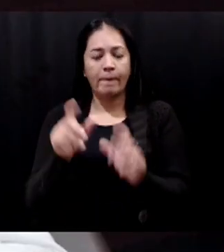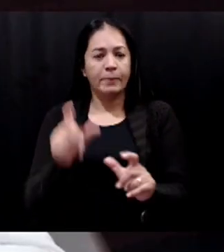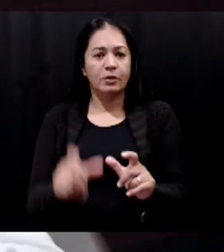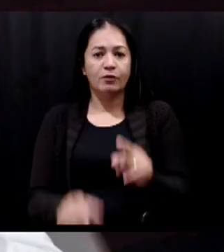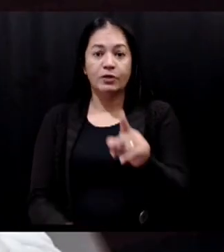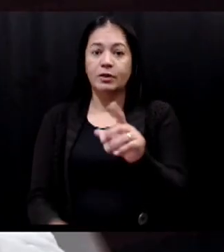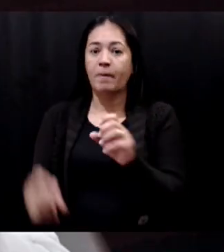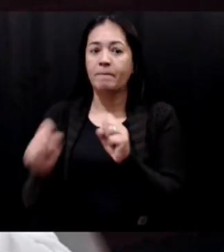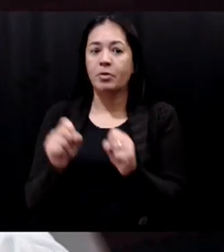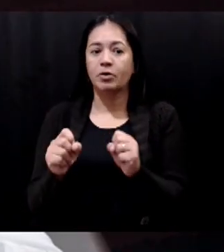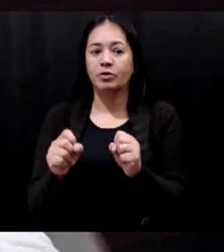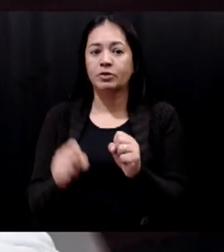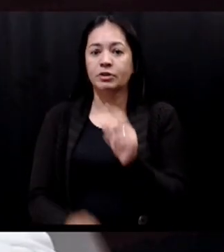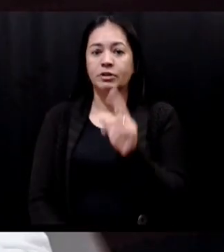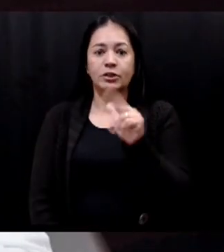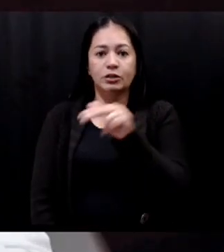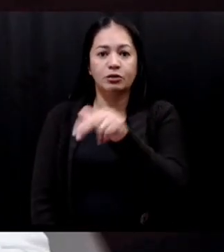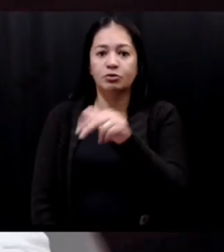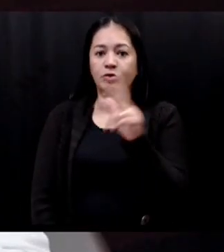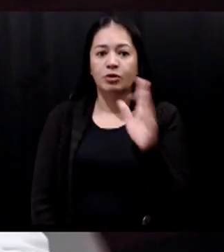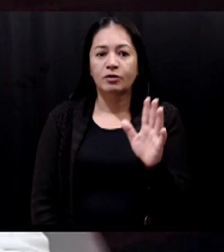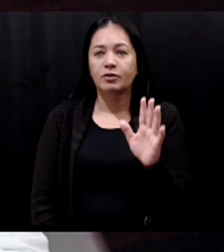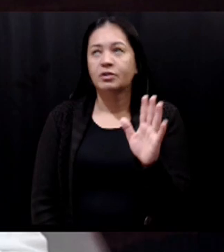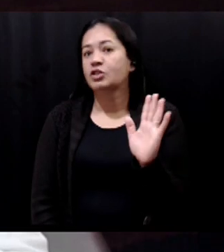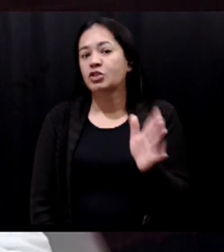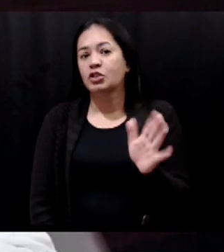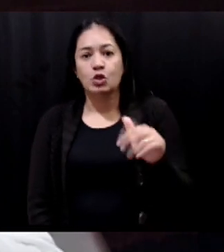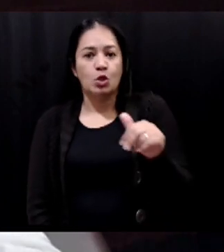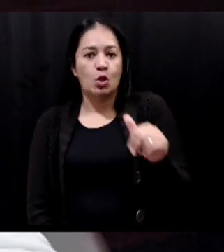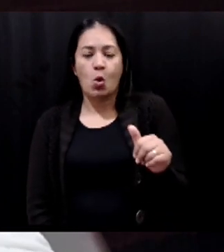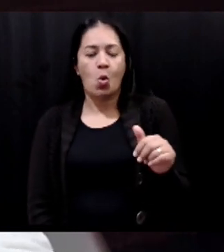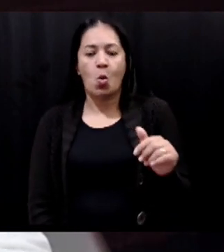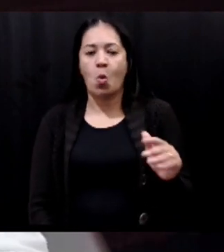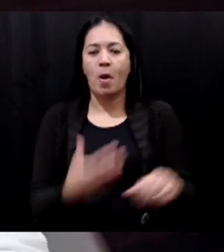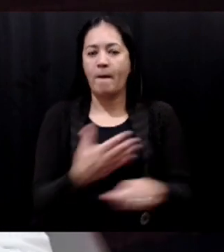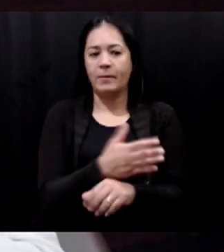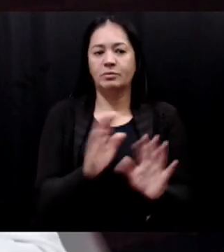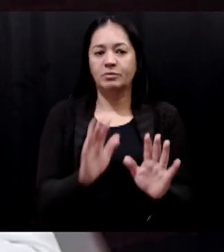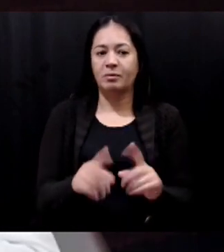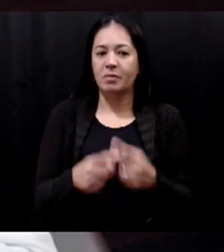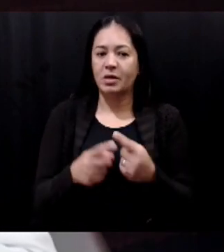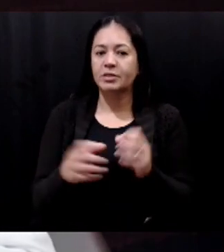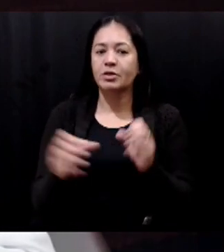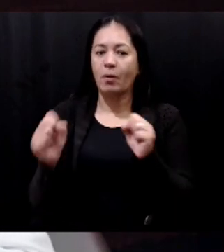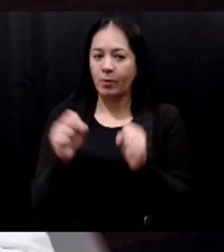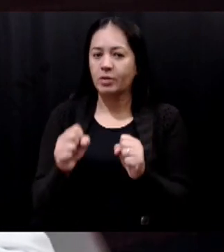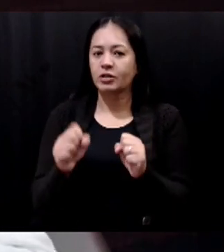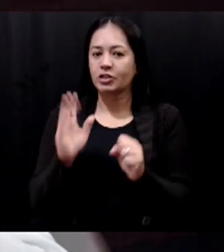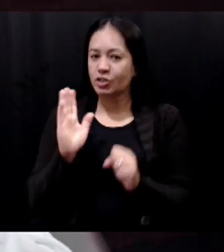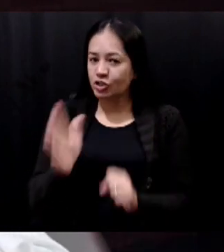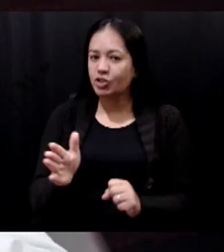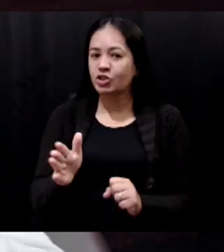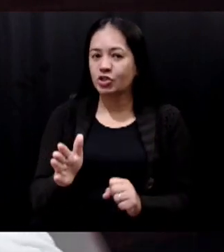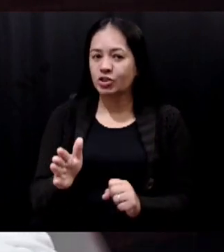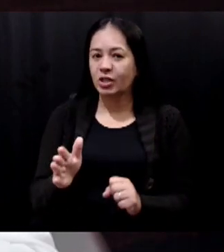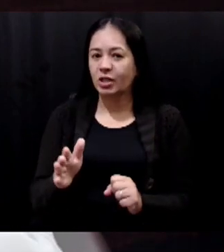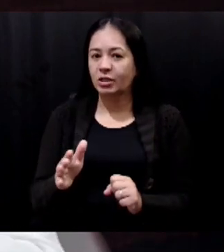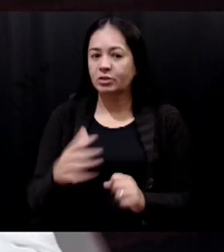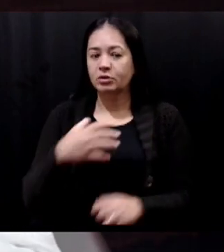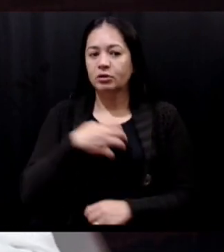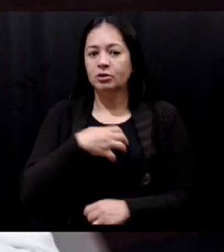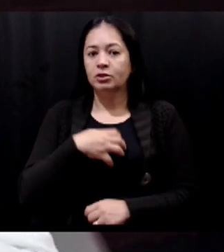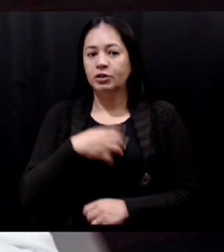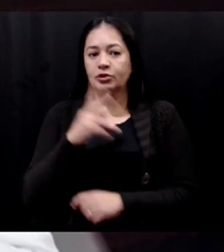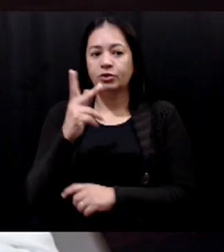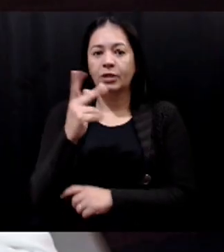foi hipnotizada, que você talvez nunca será hipnotizada, mas eu posso te garantir que você já esteve em estado de hipnose muitas vezes.